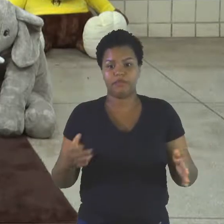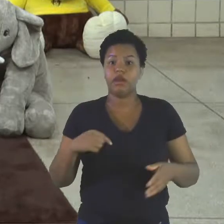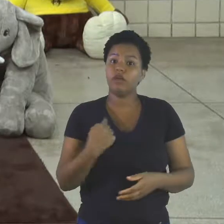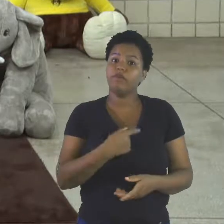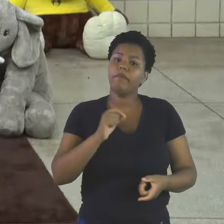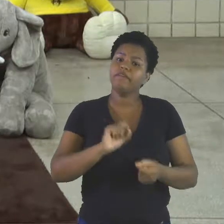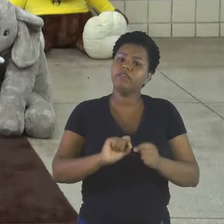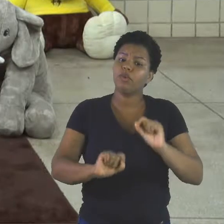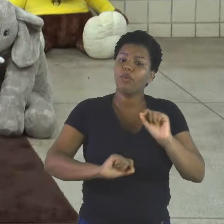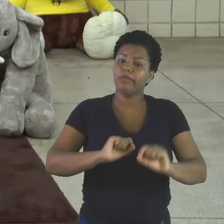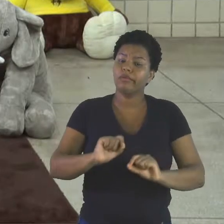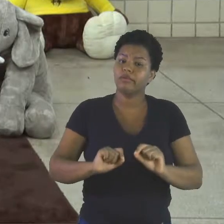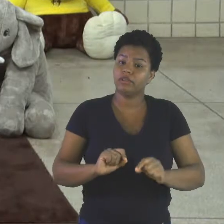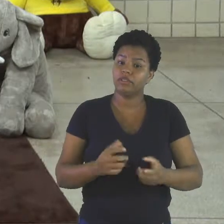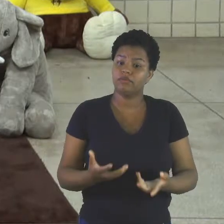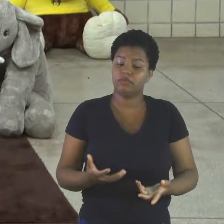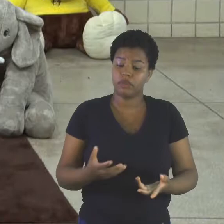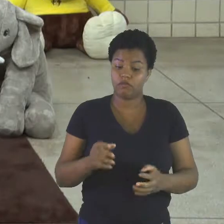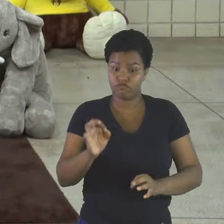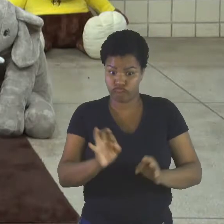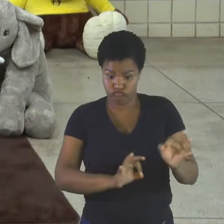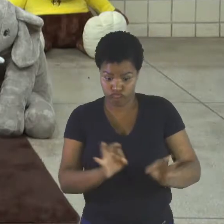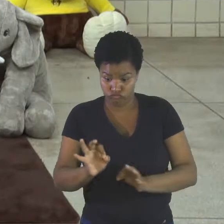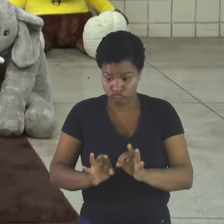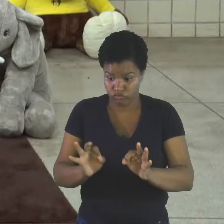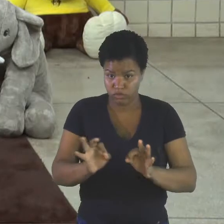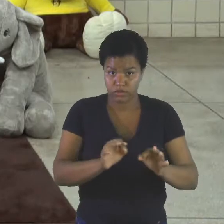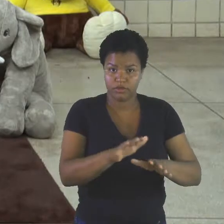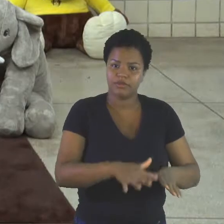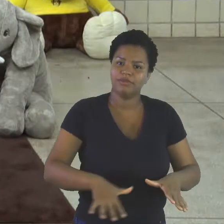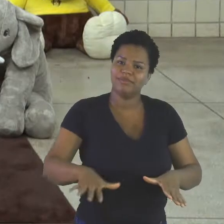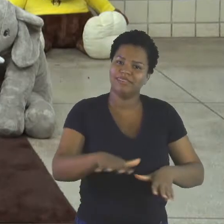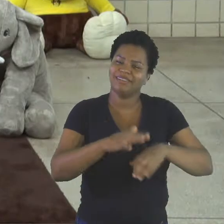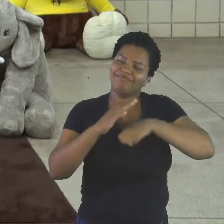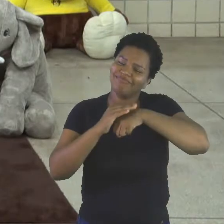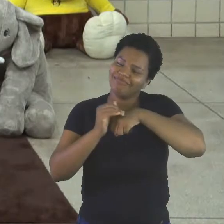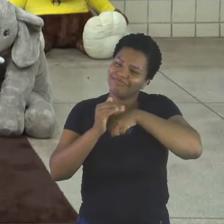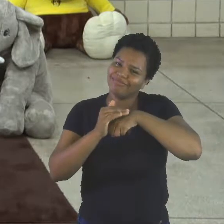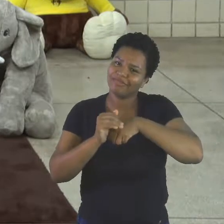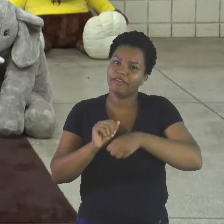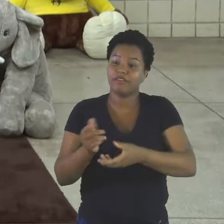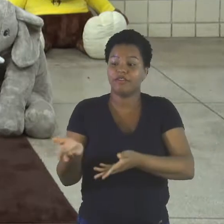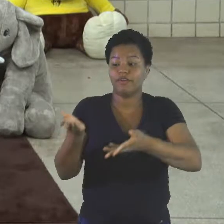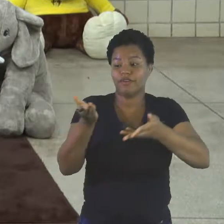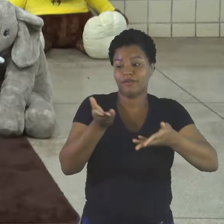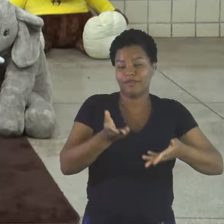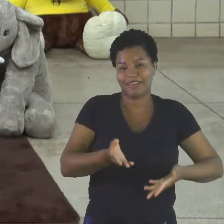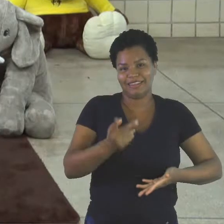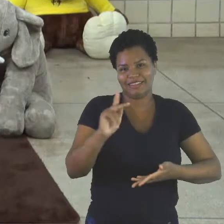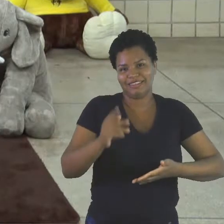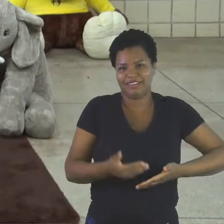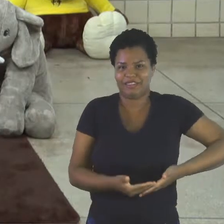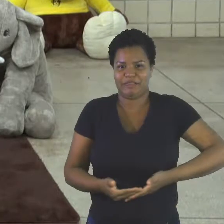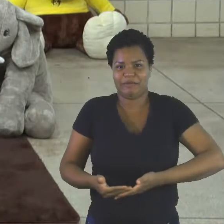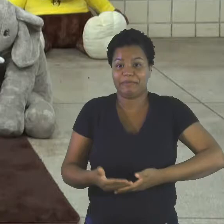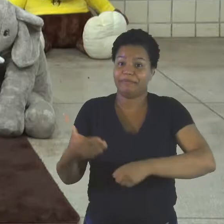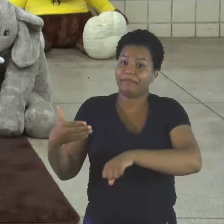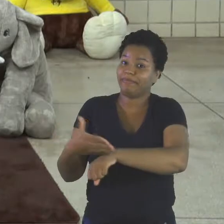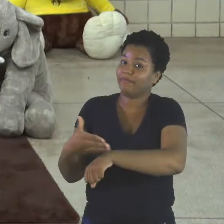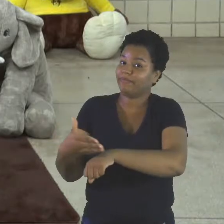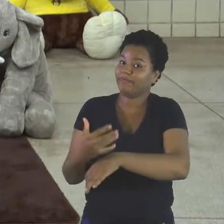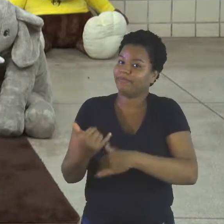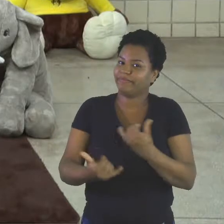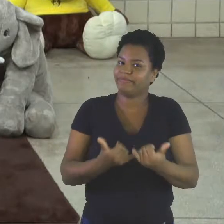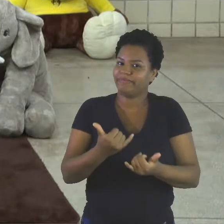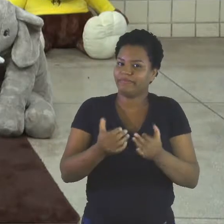fazer depois que você organizar todo esse espaço com muito carinho você vai convidar o seu bebê a participar dessa brincadeira